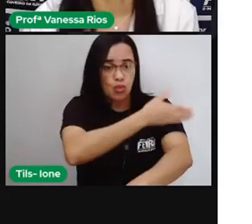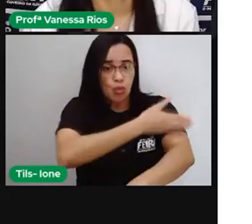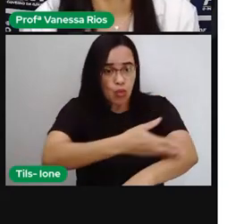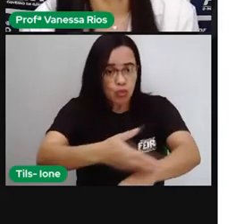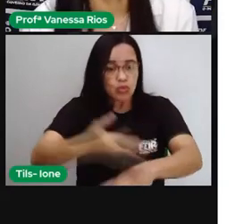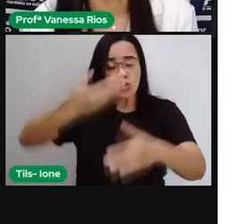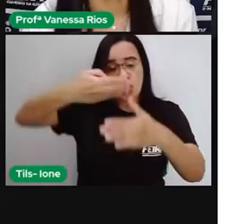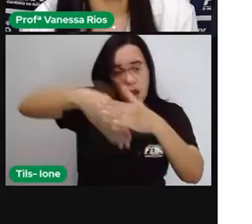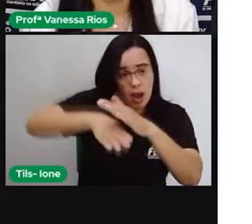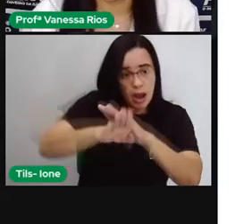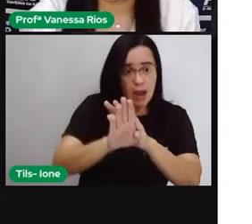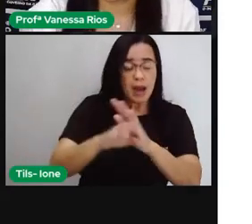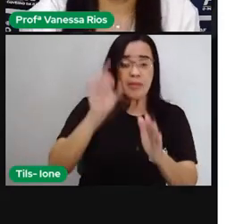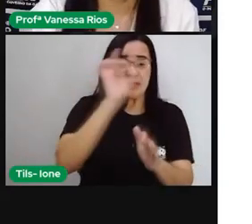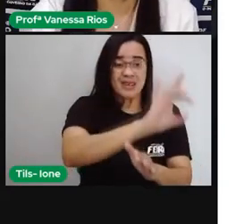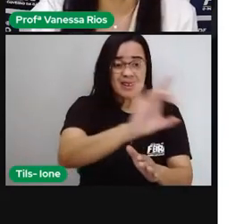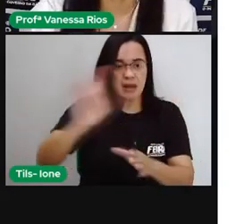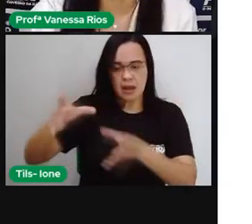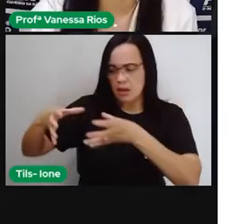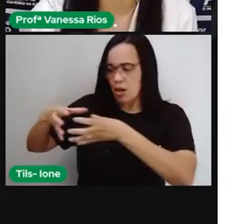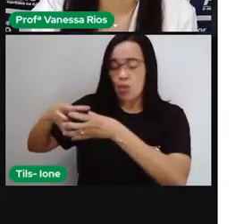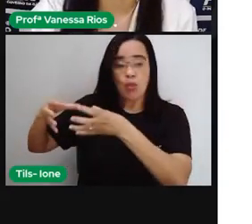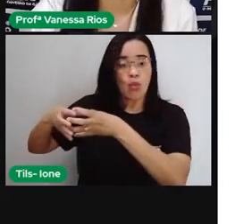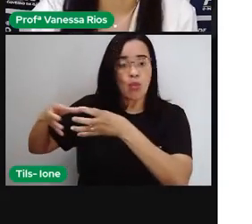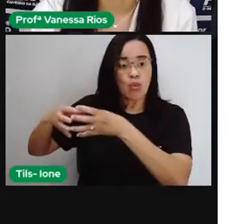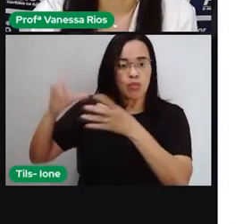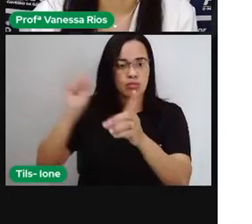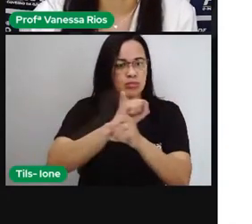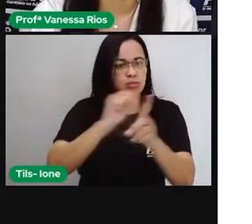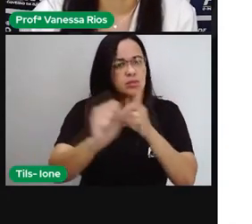de cada grupo social.